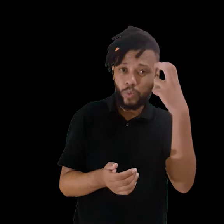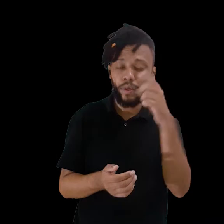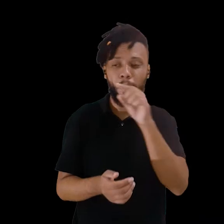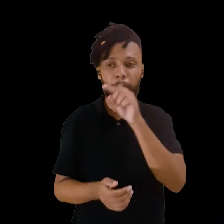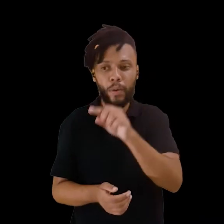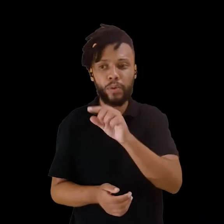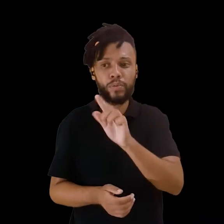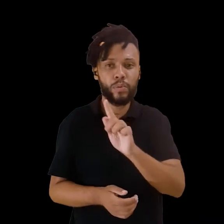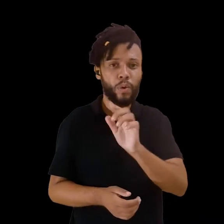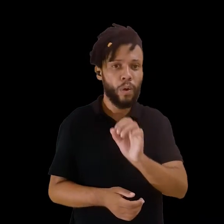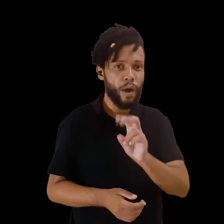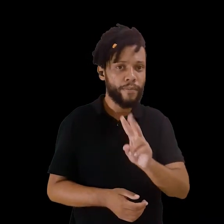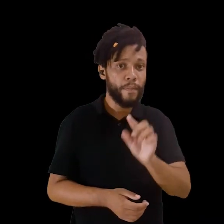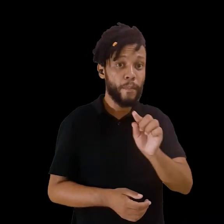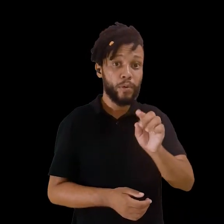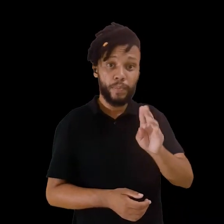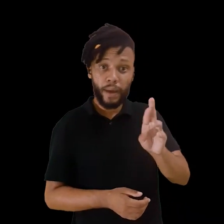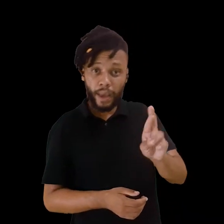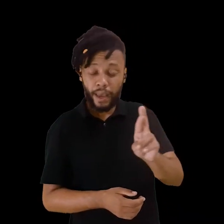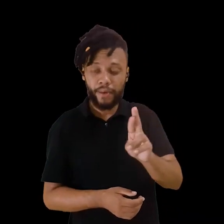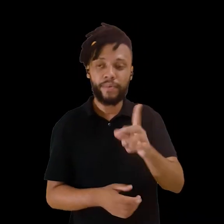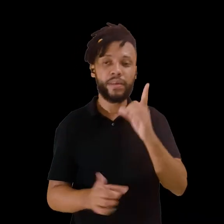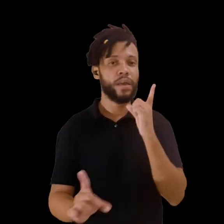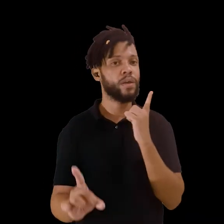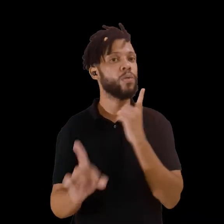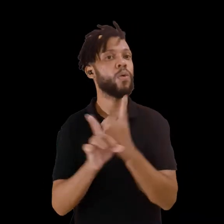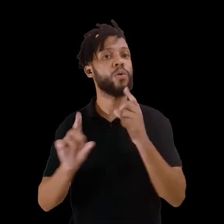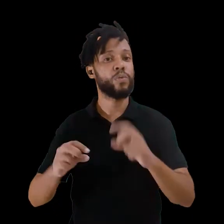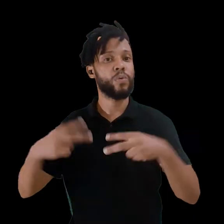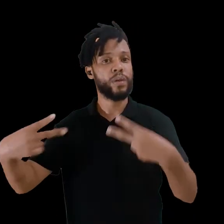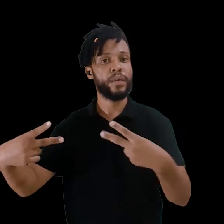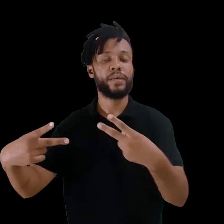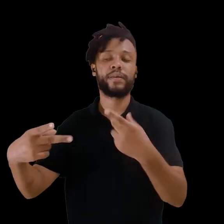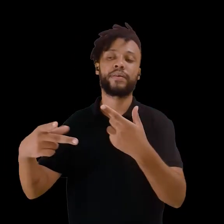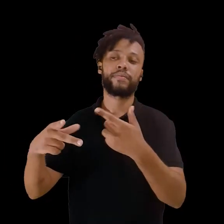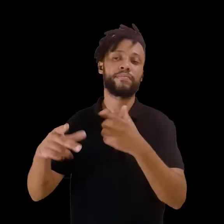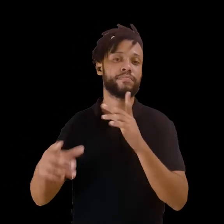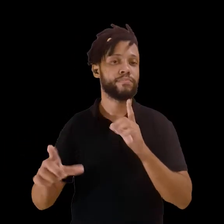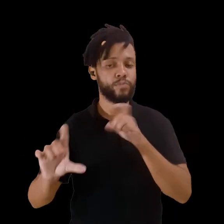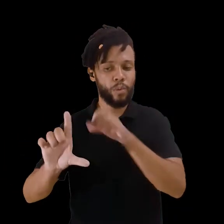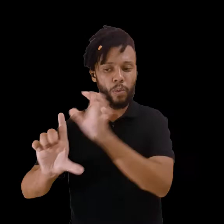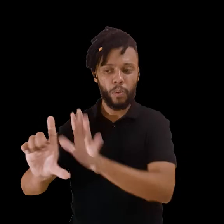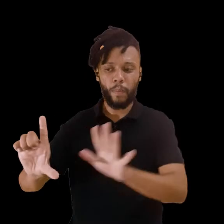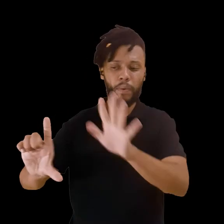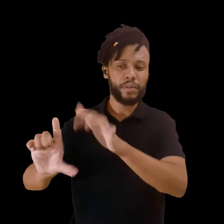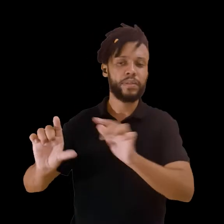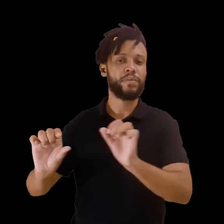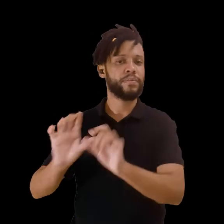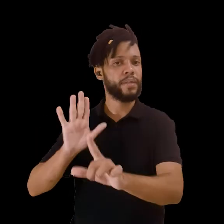cultura.rj.gov.br, você também encontra lá o link para a área da Lei de Incentivo à Cultura.